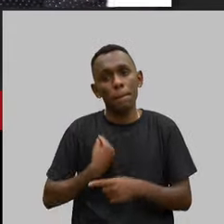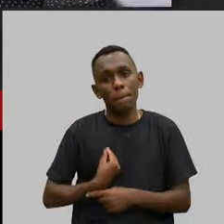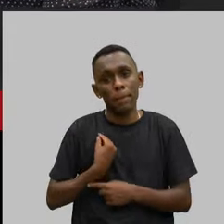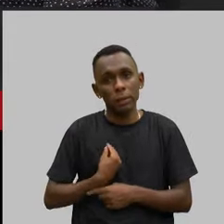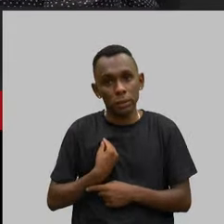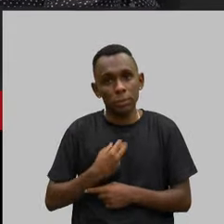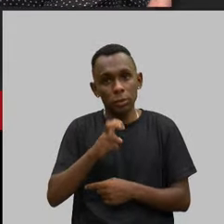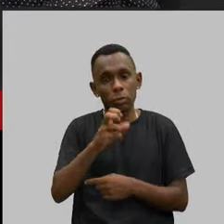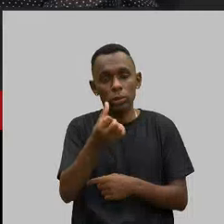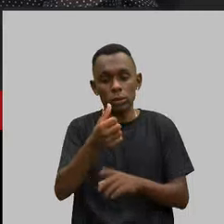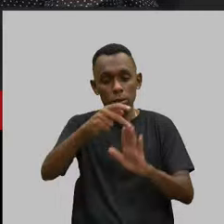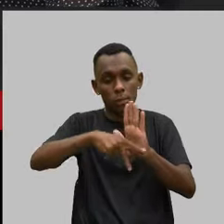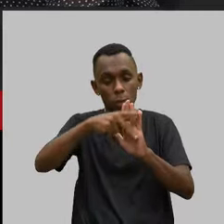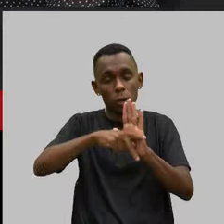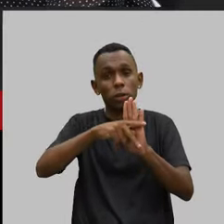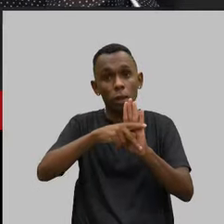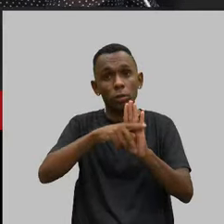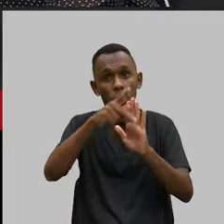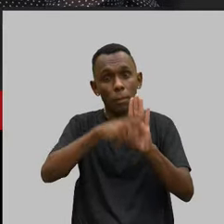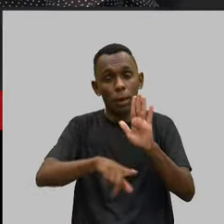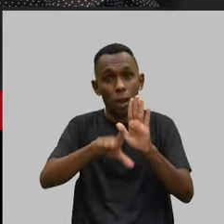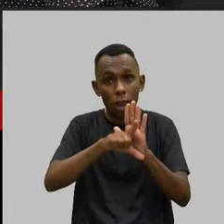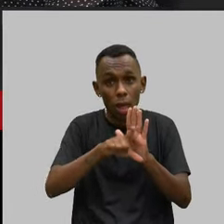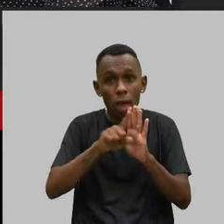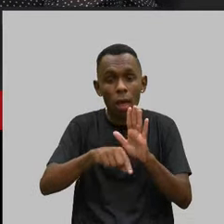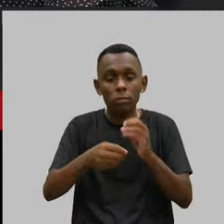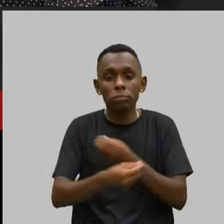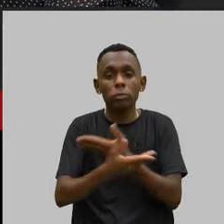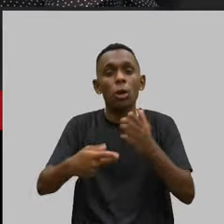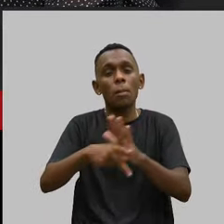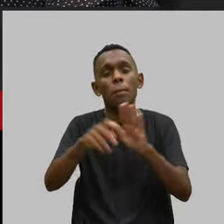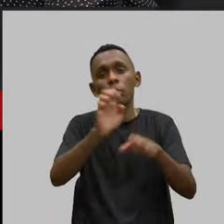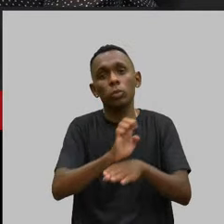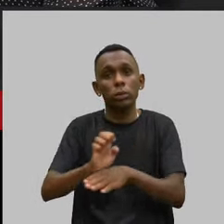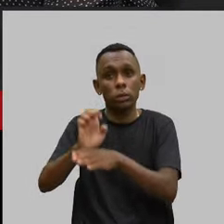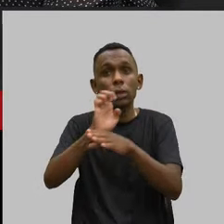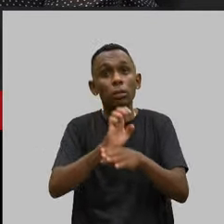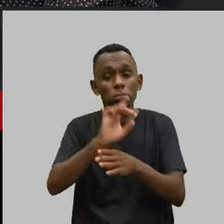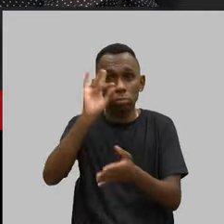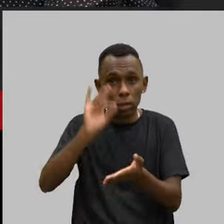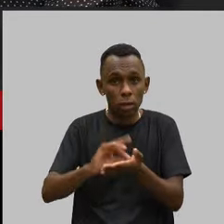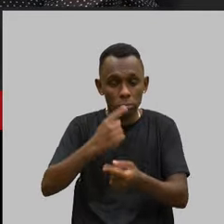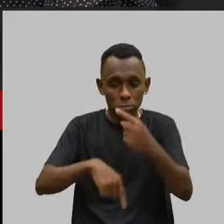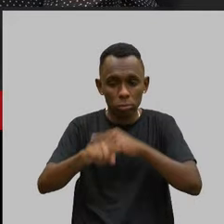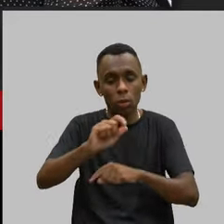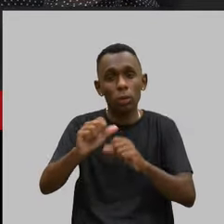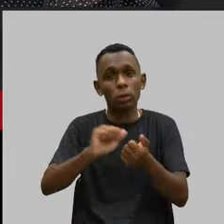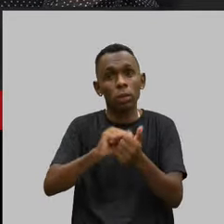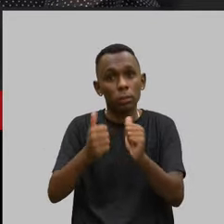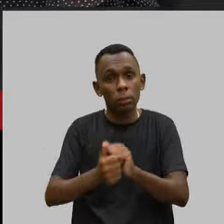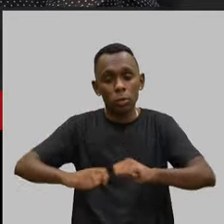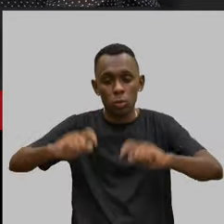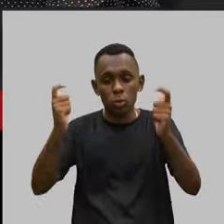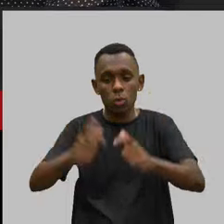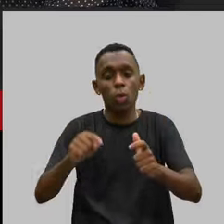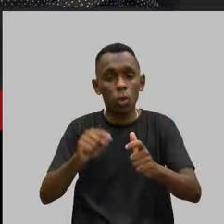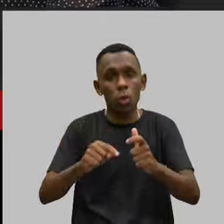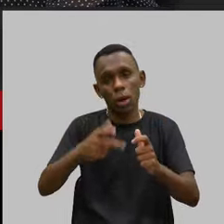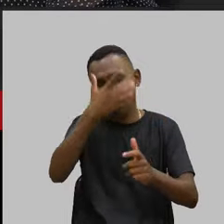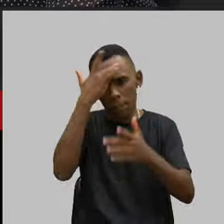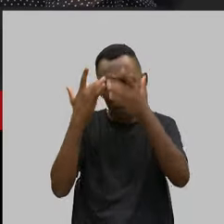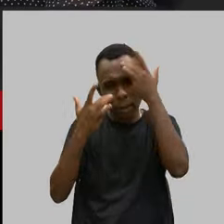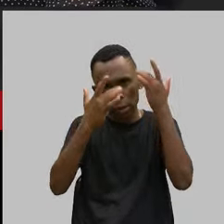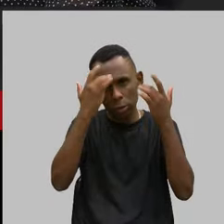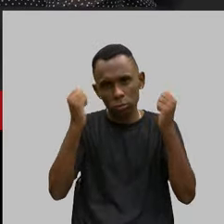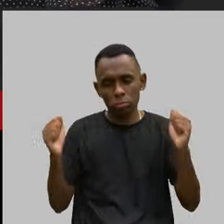56 projetos de leis que destinaram Imóveis estatais ociosos para de fato uma adequação e um bem um bem-estar da população onde